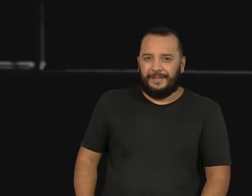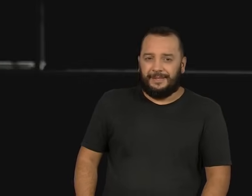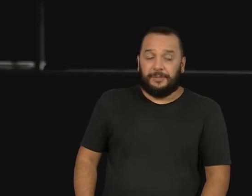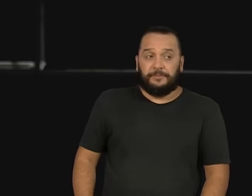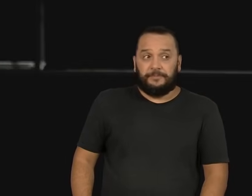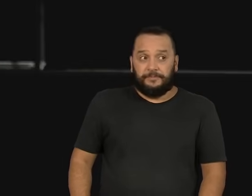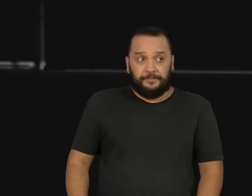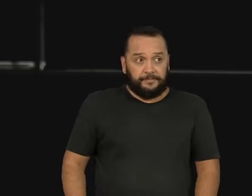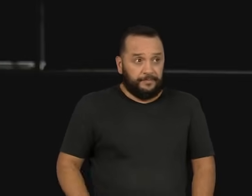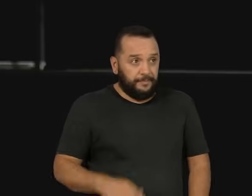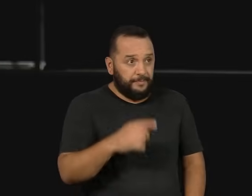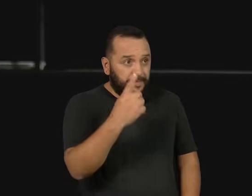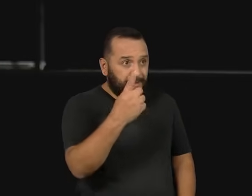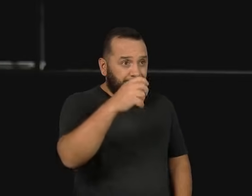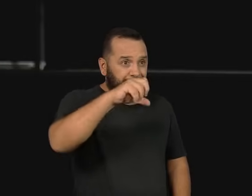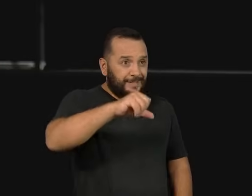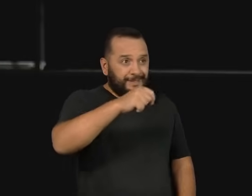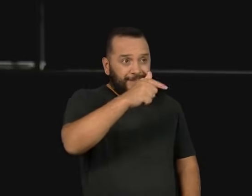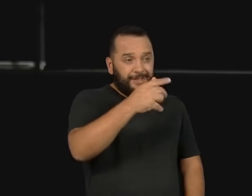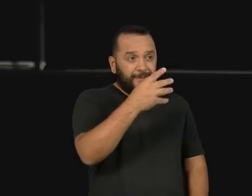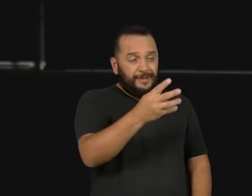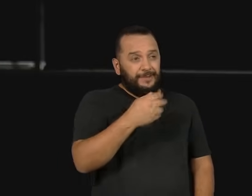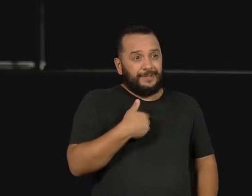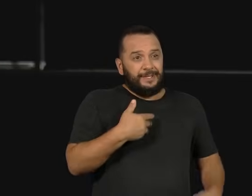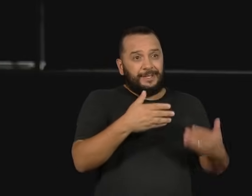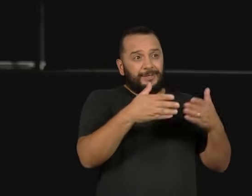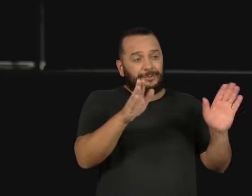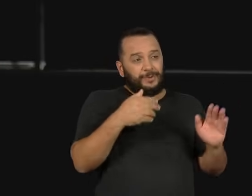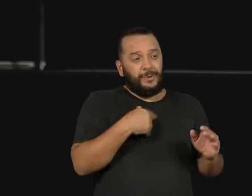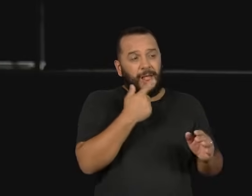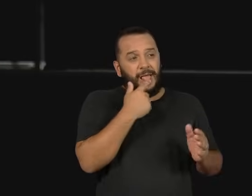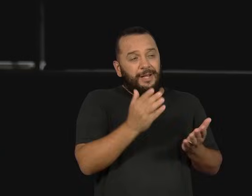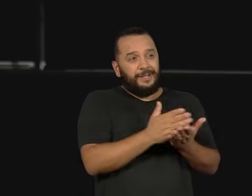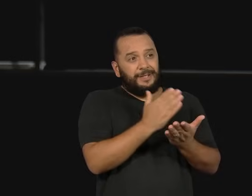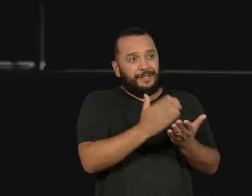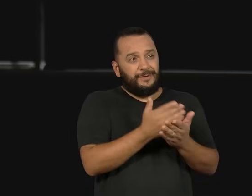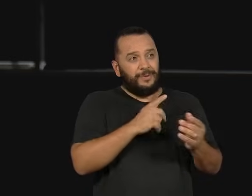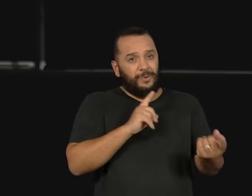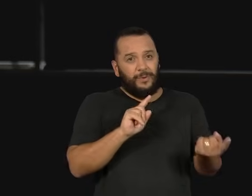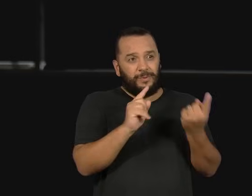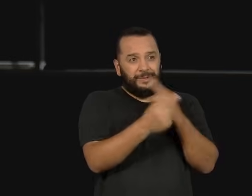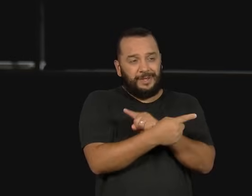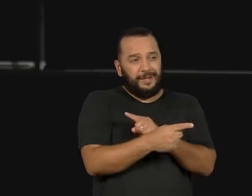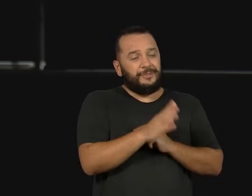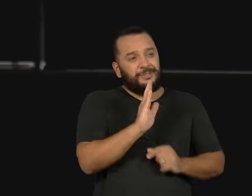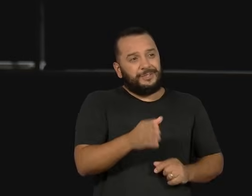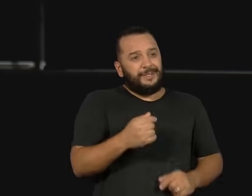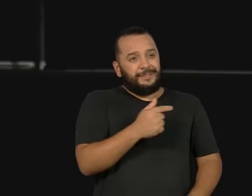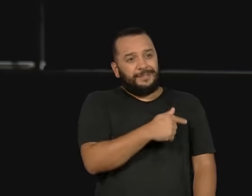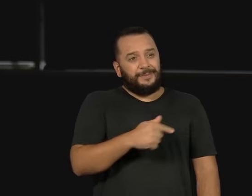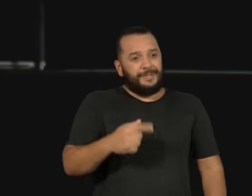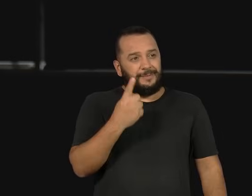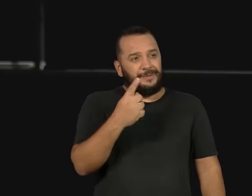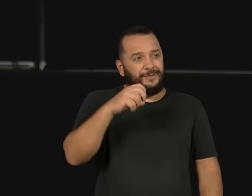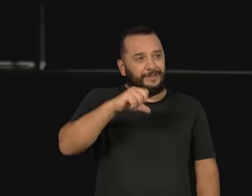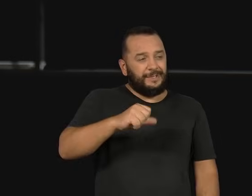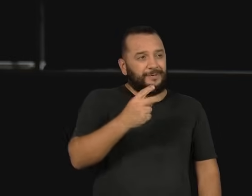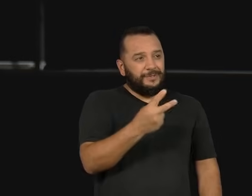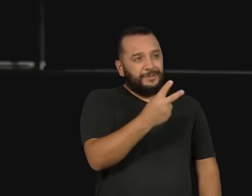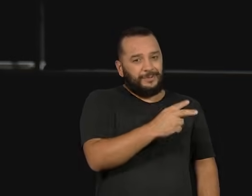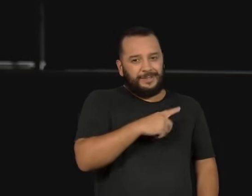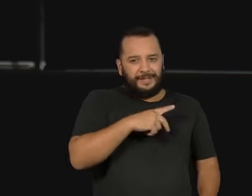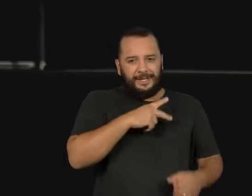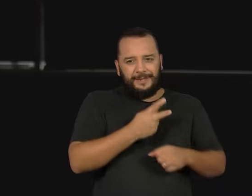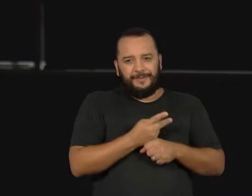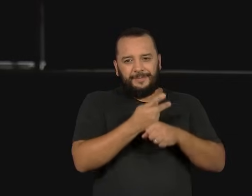Zé, em 74 você lança o livro Coro dos Contrários, a música em torno da Semana de 22, né? Prêmio Jabuti, e